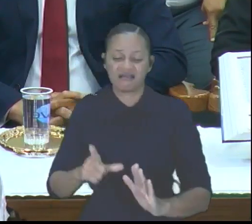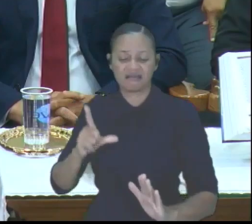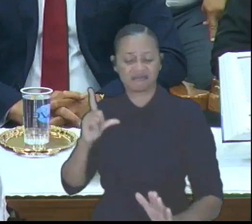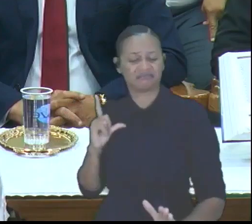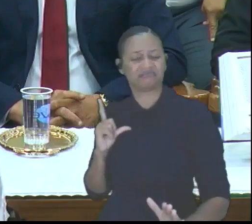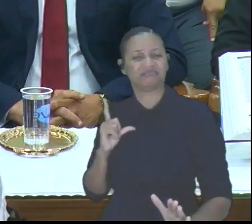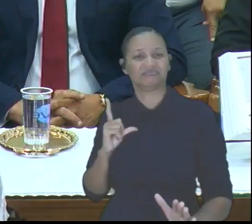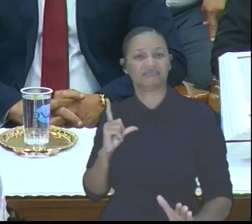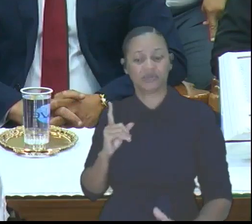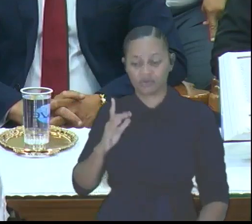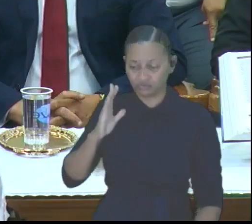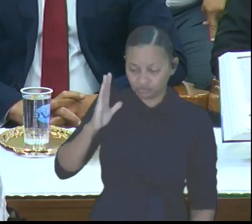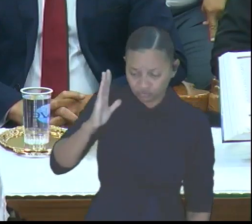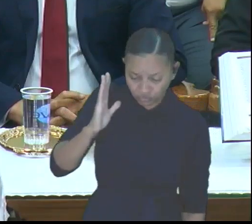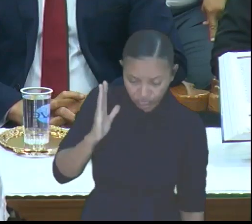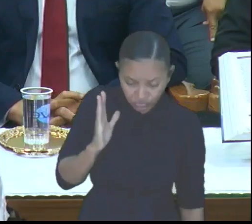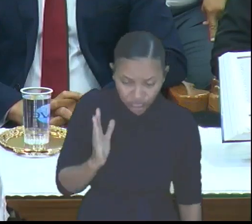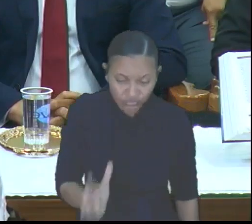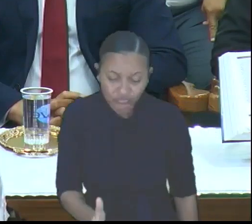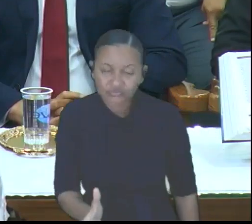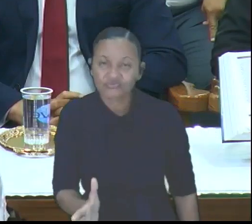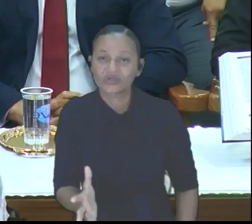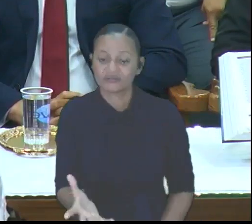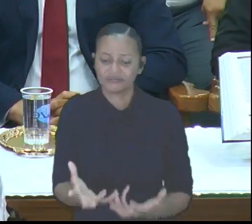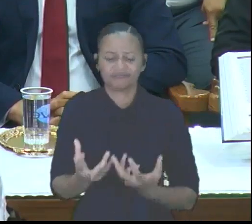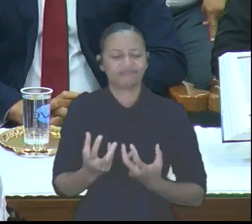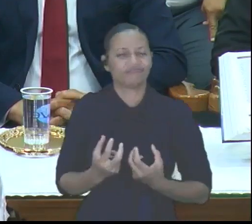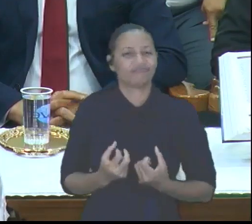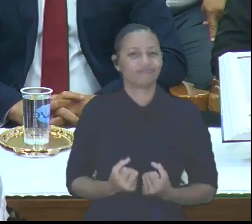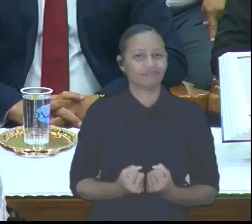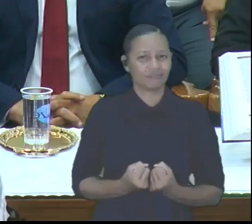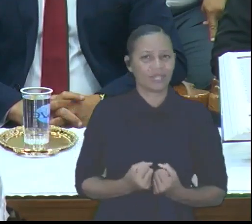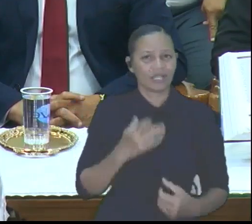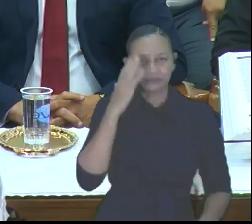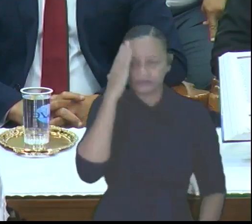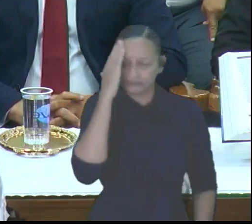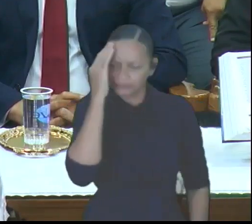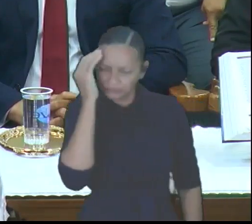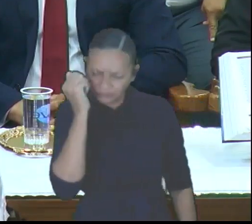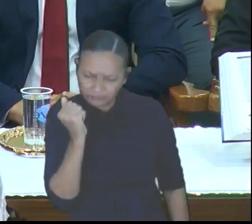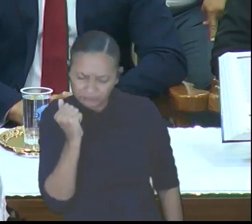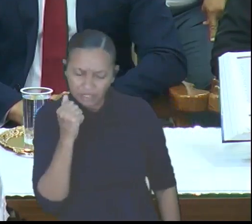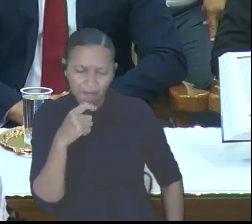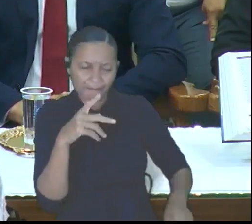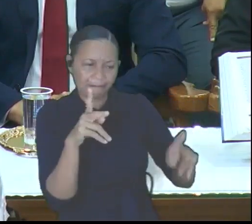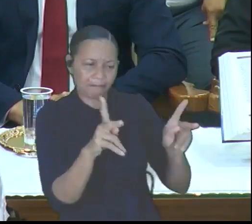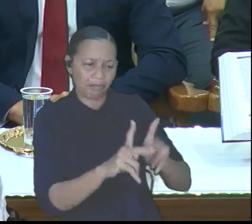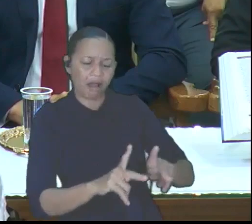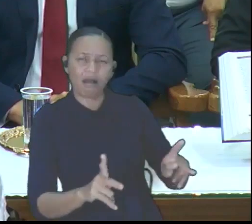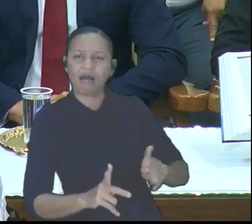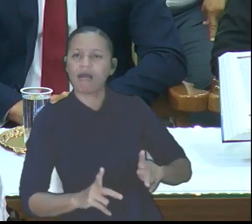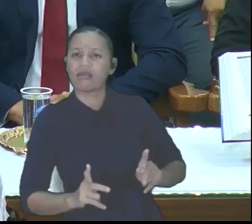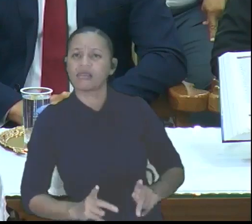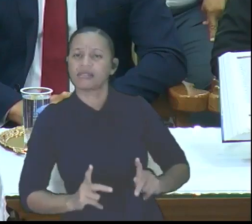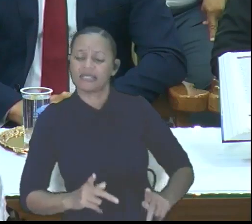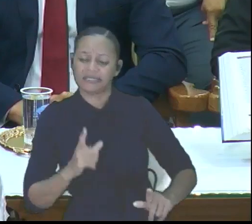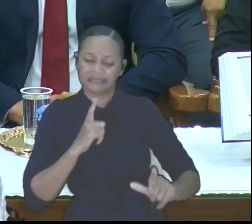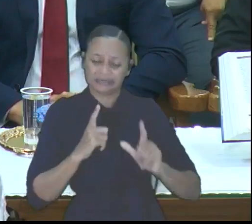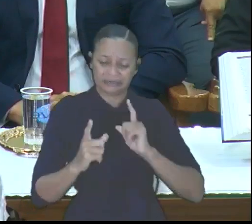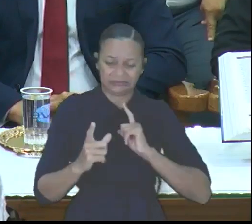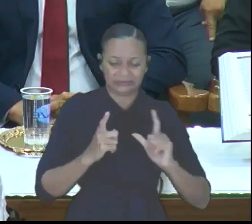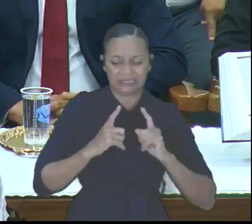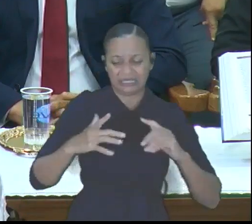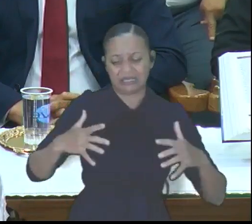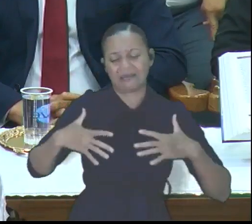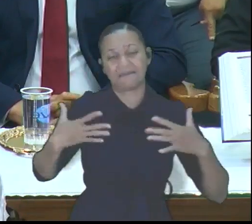antecipadamente. Já era, quem sabe, para ter recebido. Quem sabe já não era para estar em paz e desfrutando de alegria.